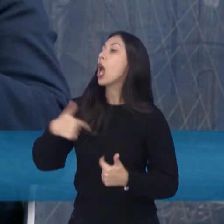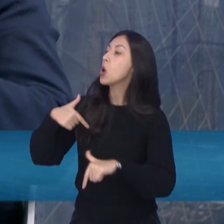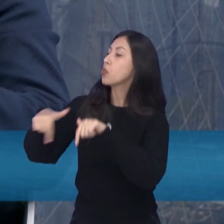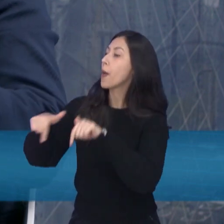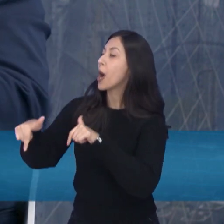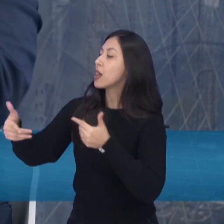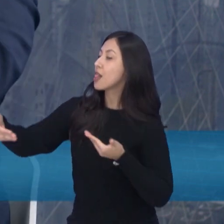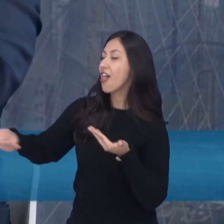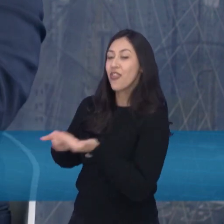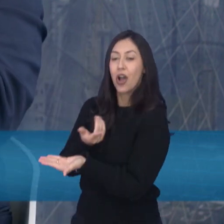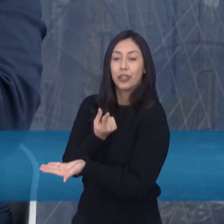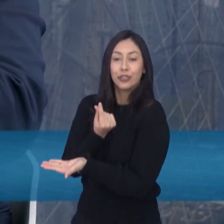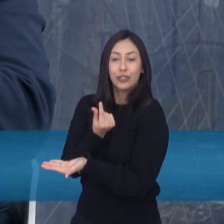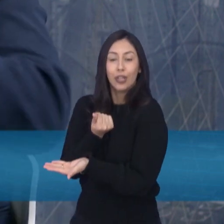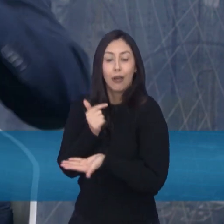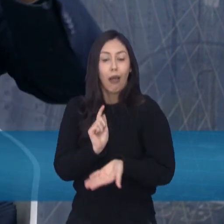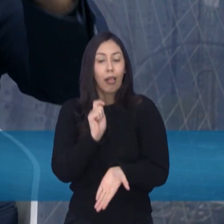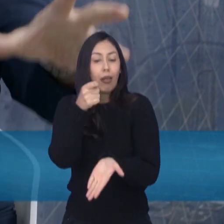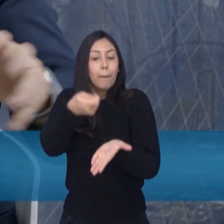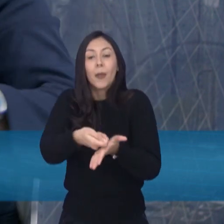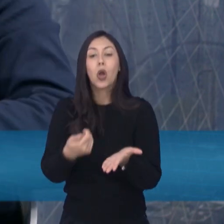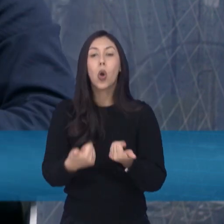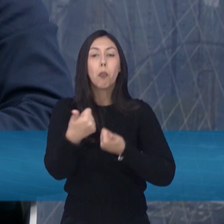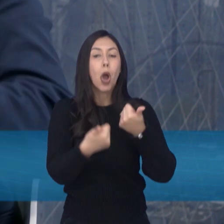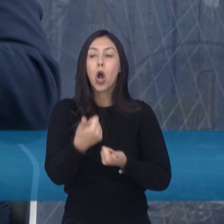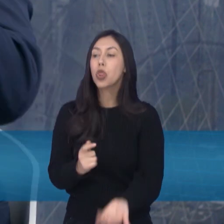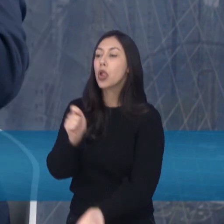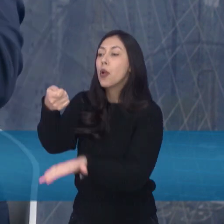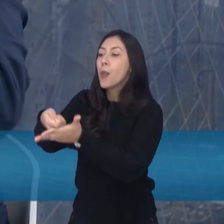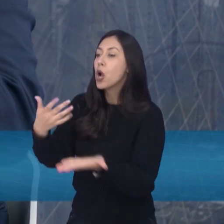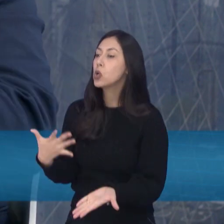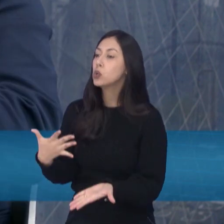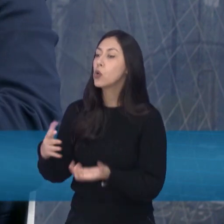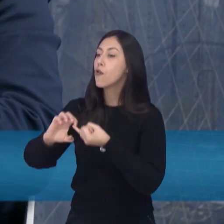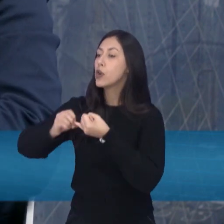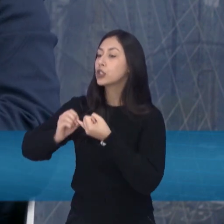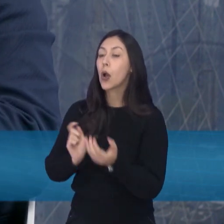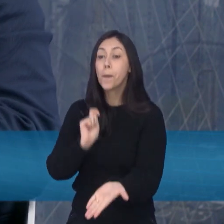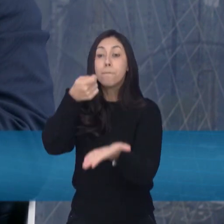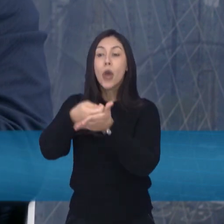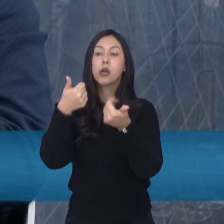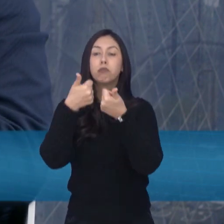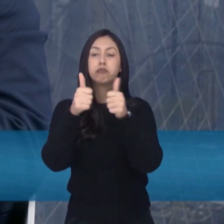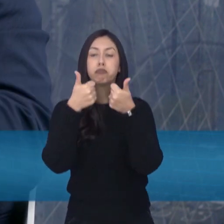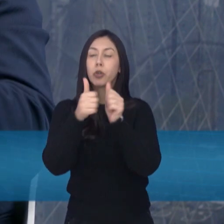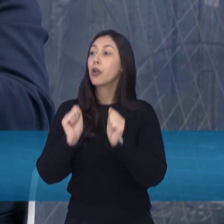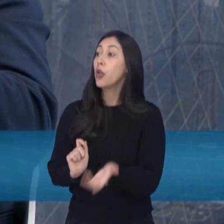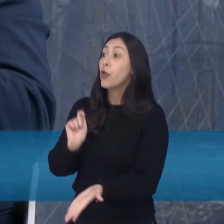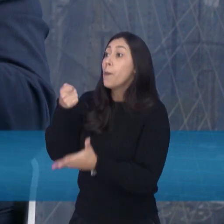país, e depois eu pego uma fatia disso, eu troco por arroz, por feijão, por transporte público, por pacote de streaming, eu